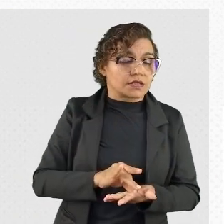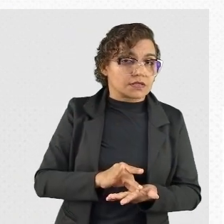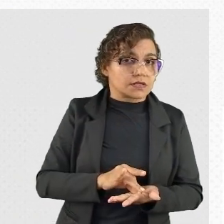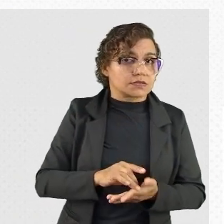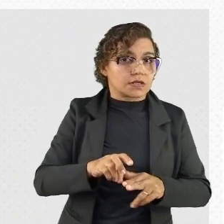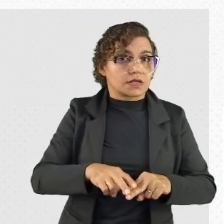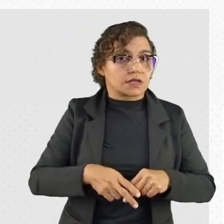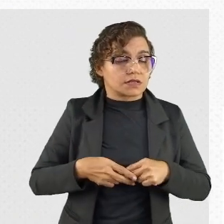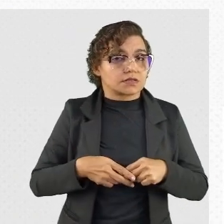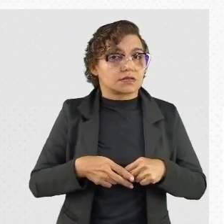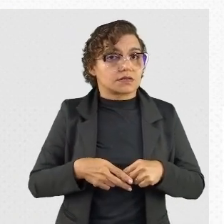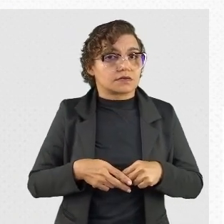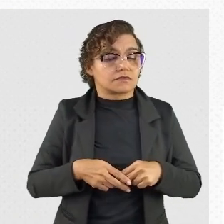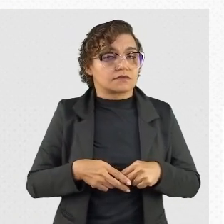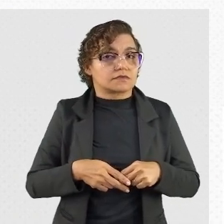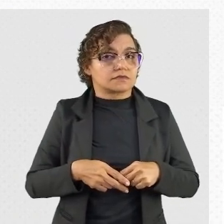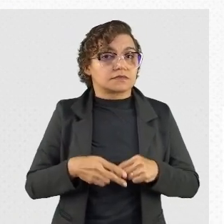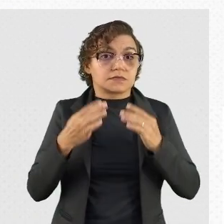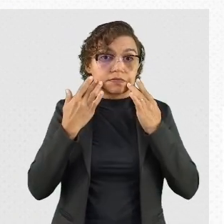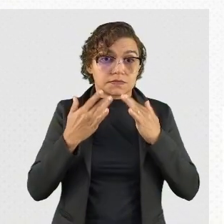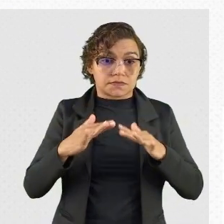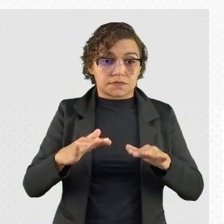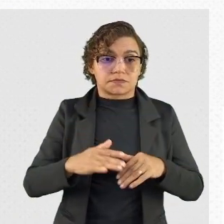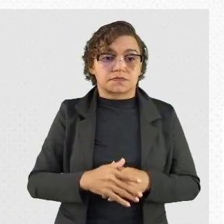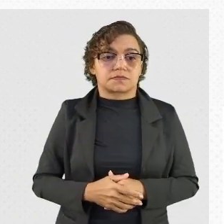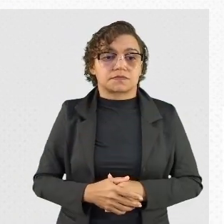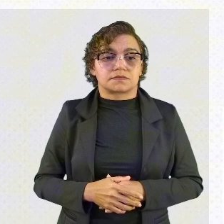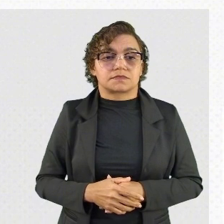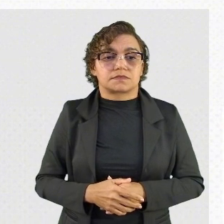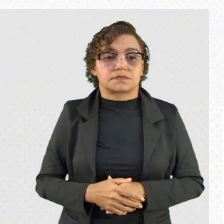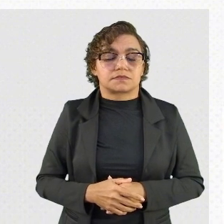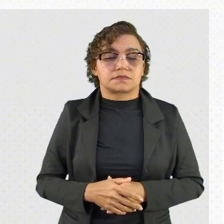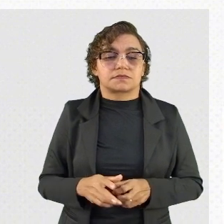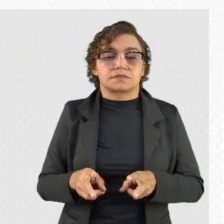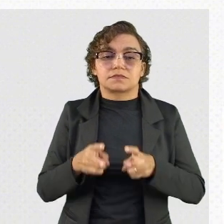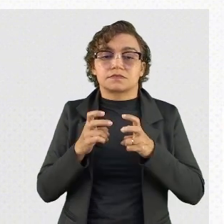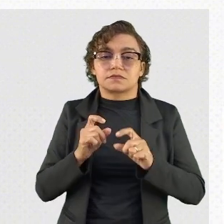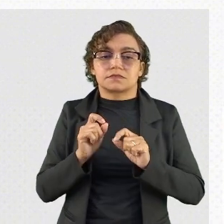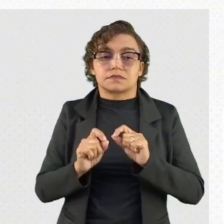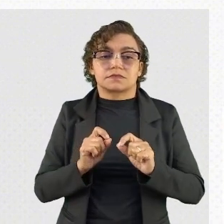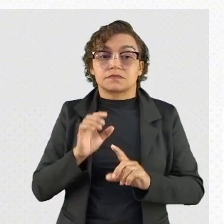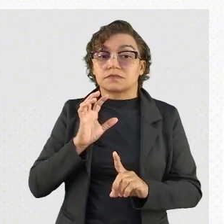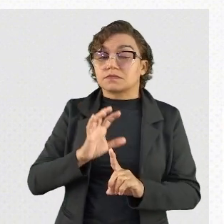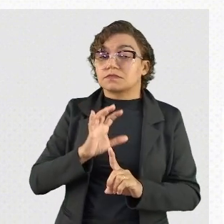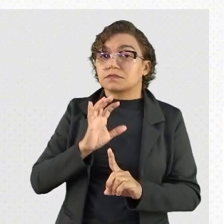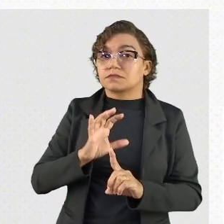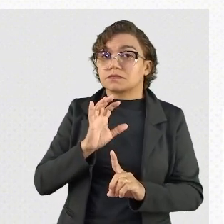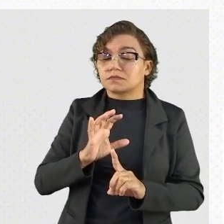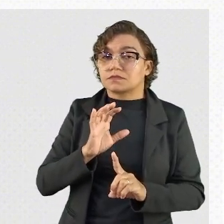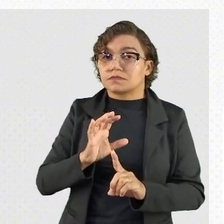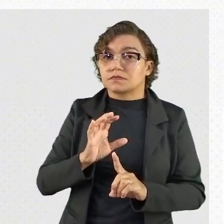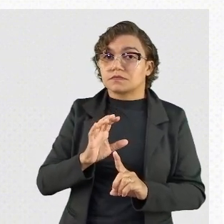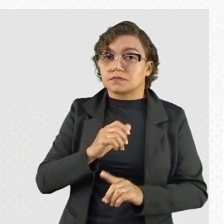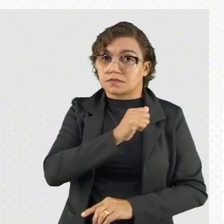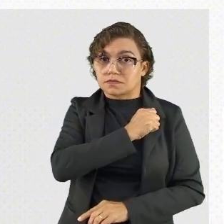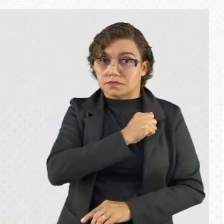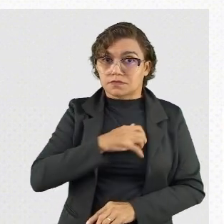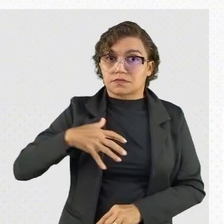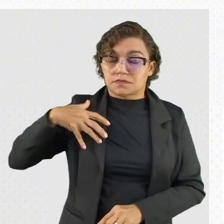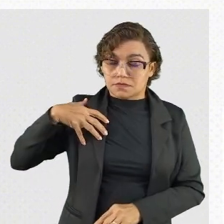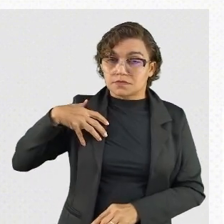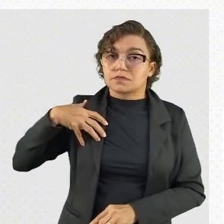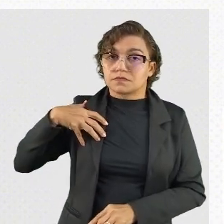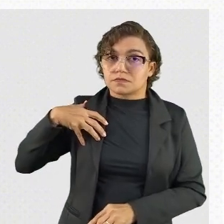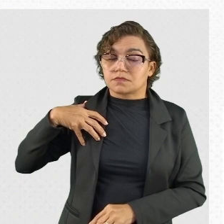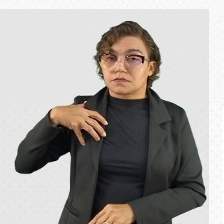por meios naturais. E aí a gente percebe aqui a influência que o Aristóteles vai ter